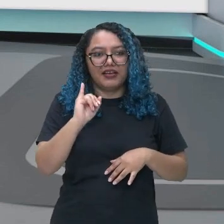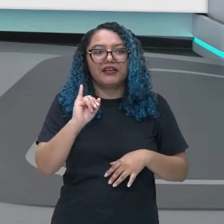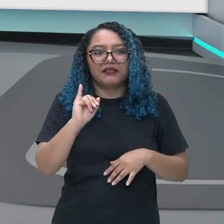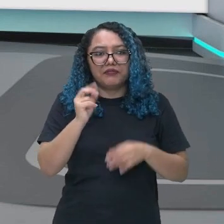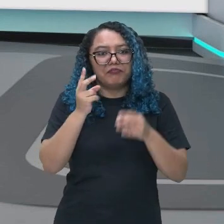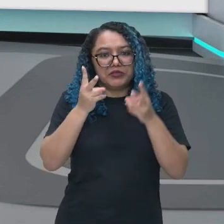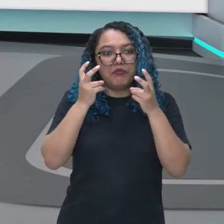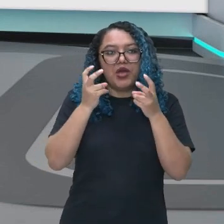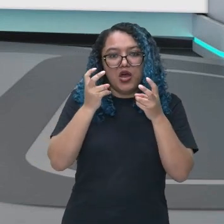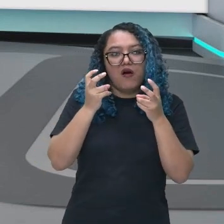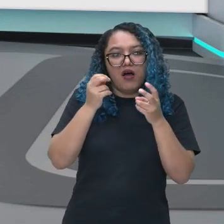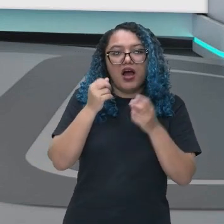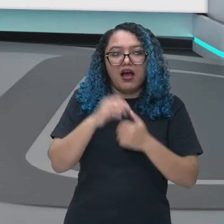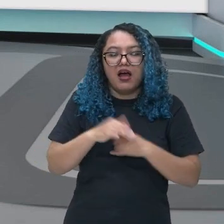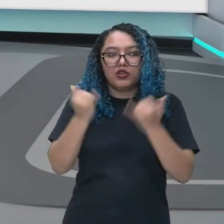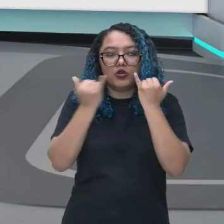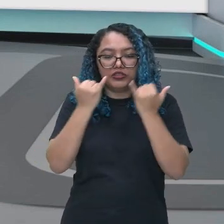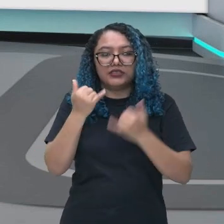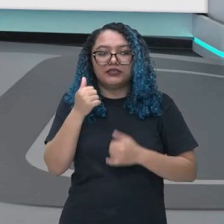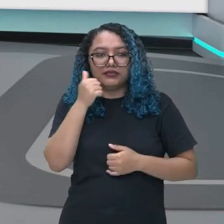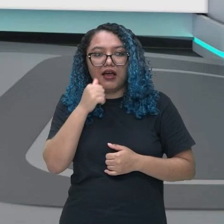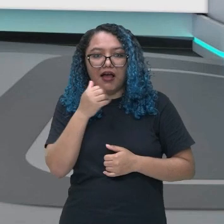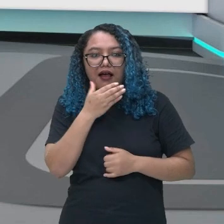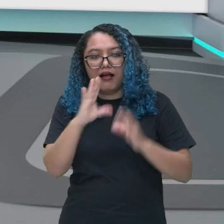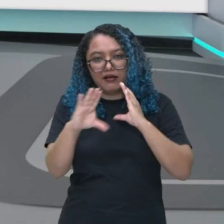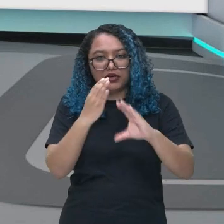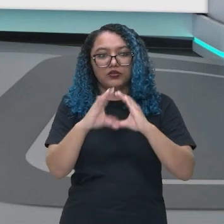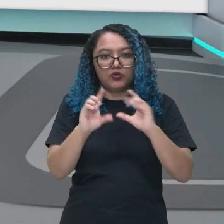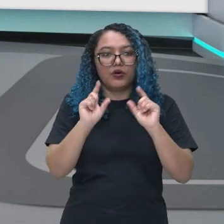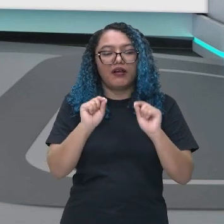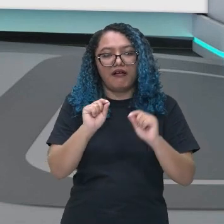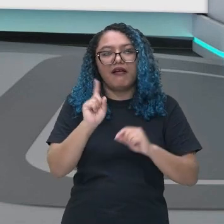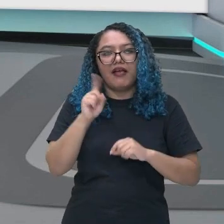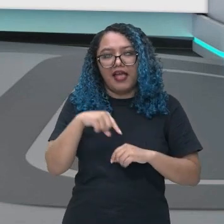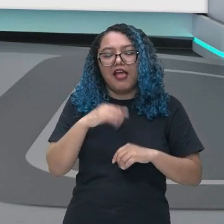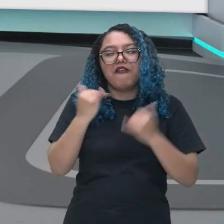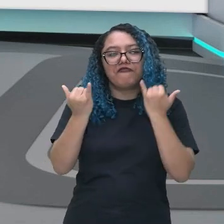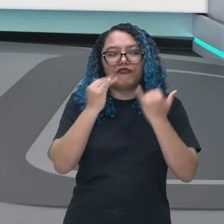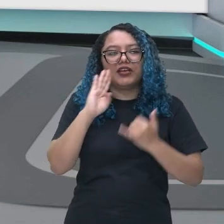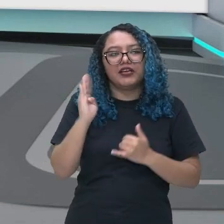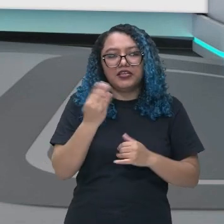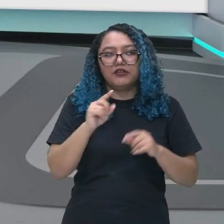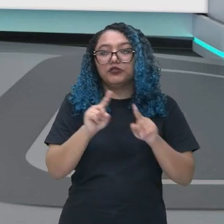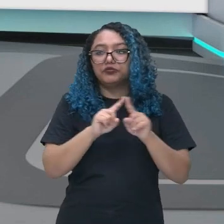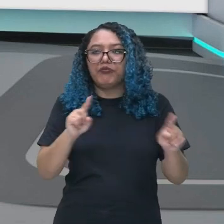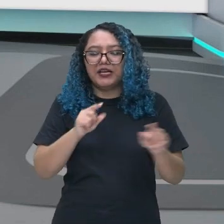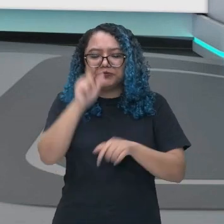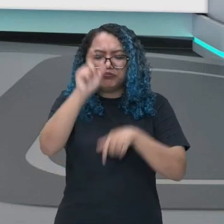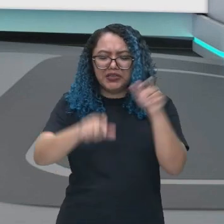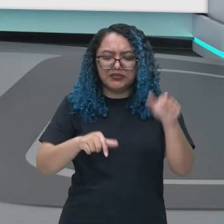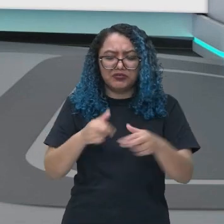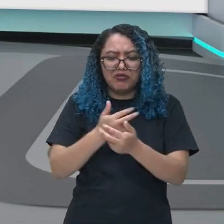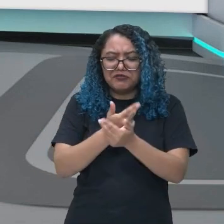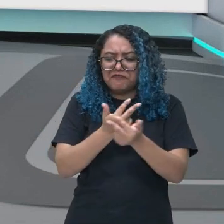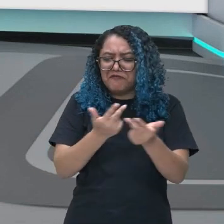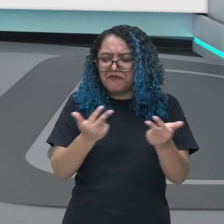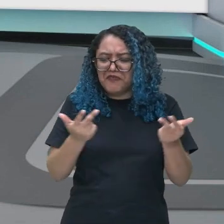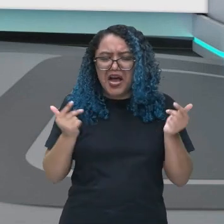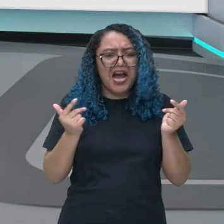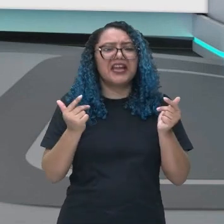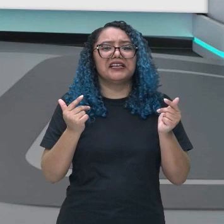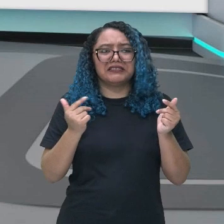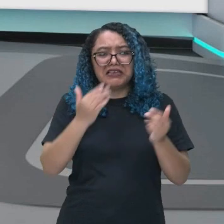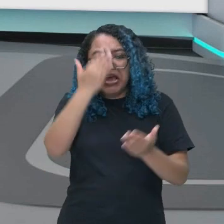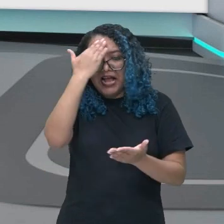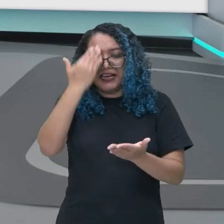até hoje, uma fake news, várias pessoas ainda acham que ela já foi, que é uma sósia